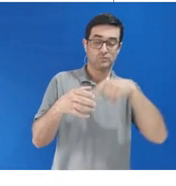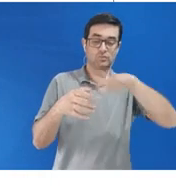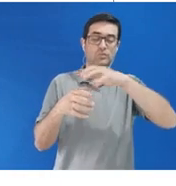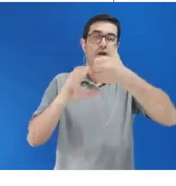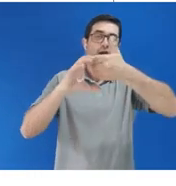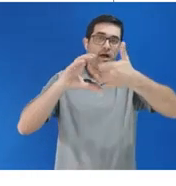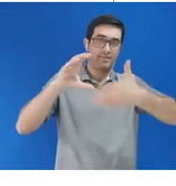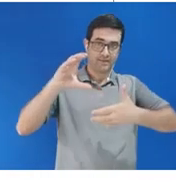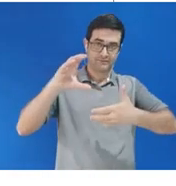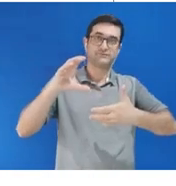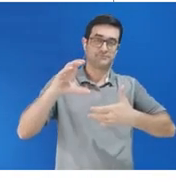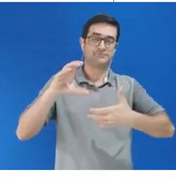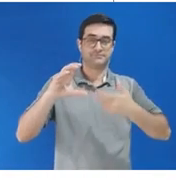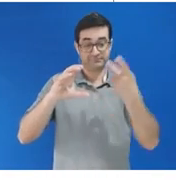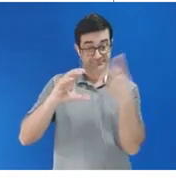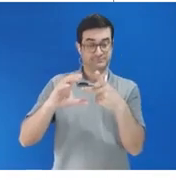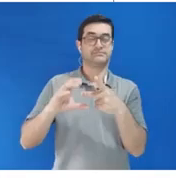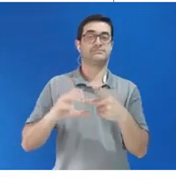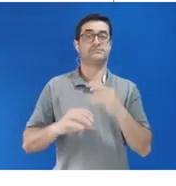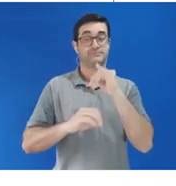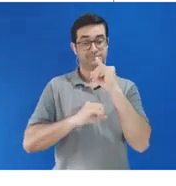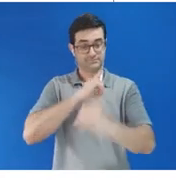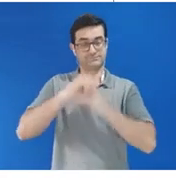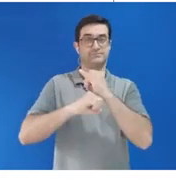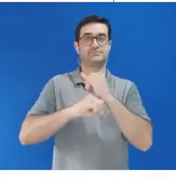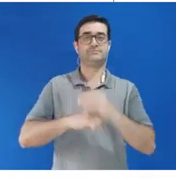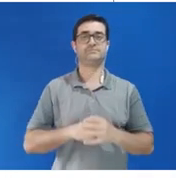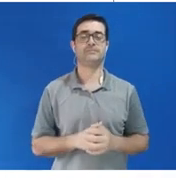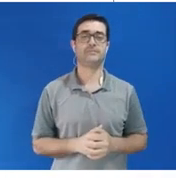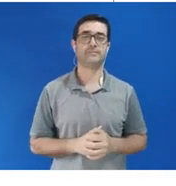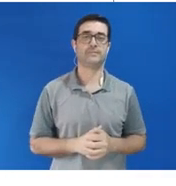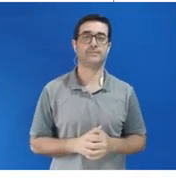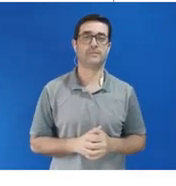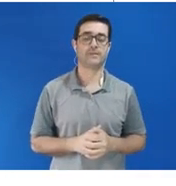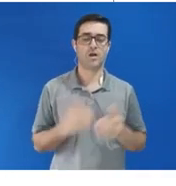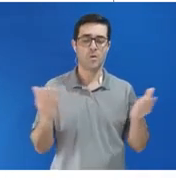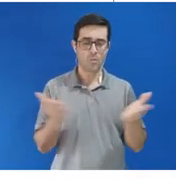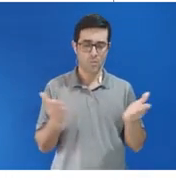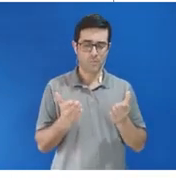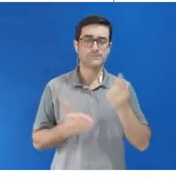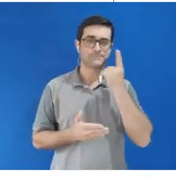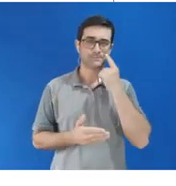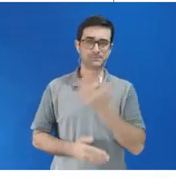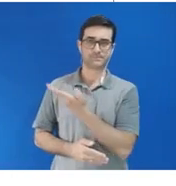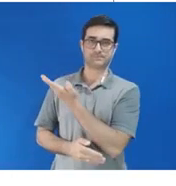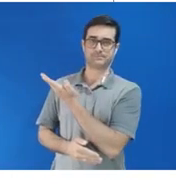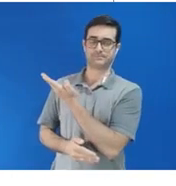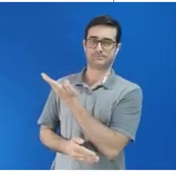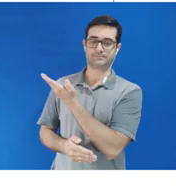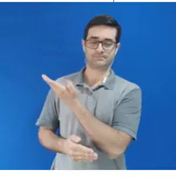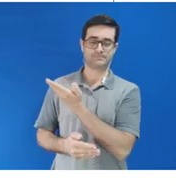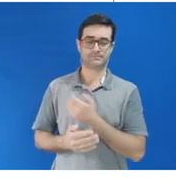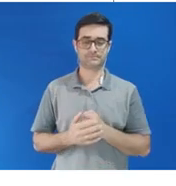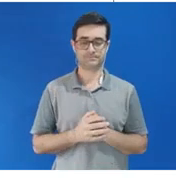de um composto iônico. Bom, vamos pensar hoje na interação dos íons de um íon bem simples,